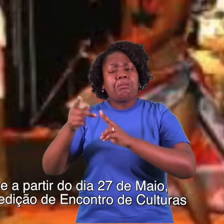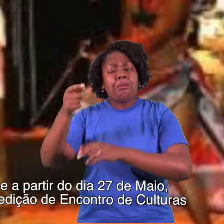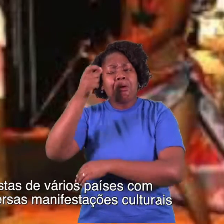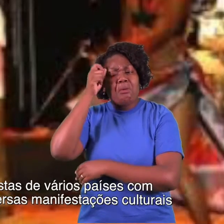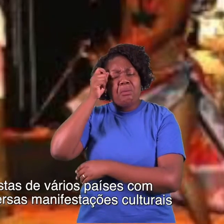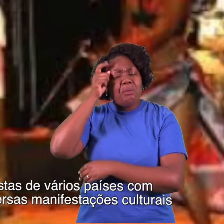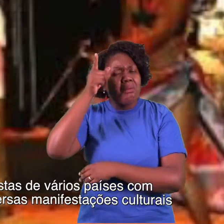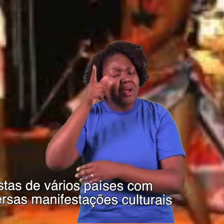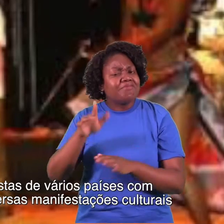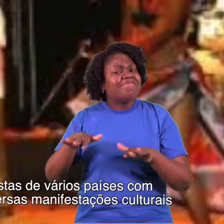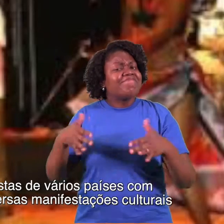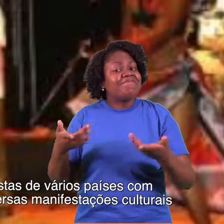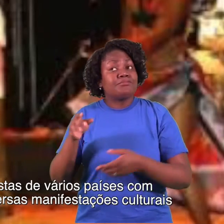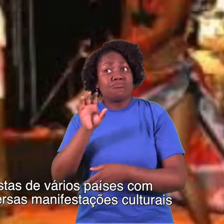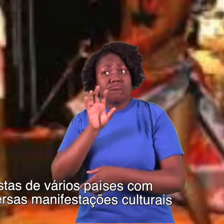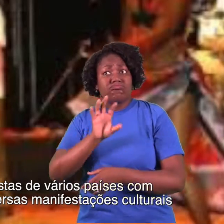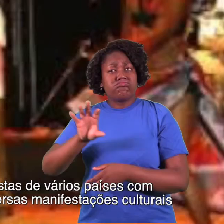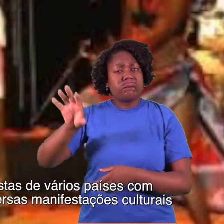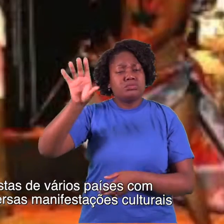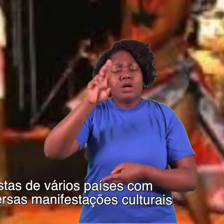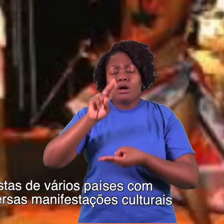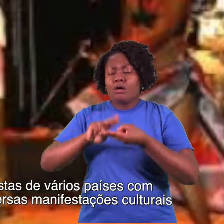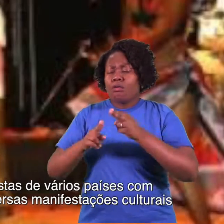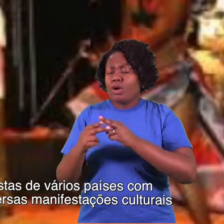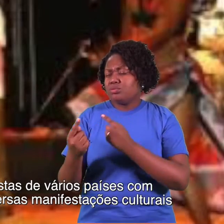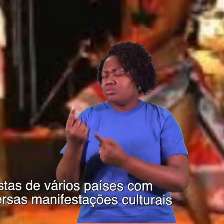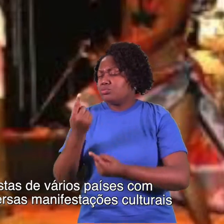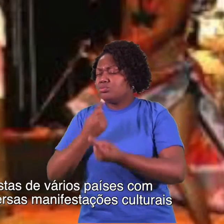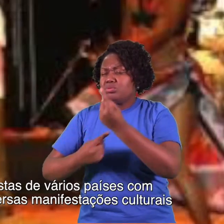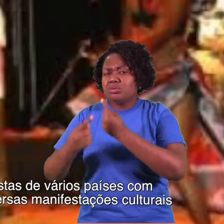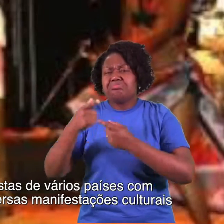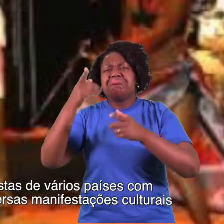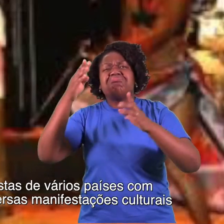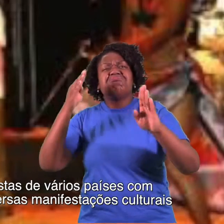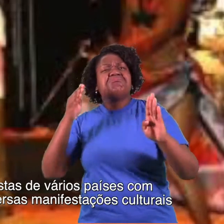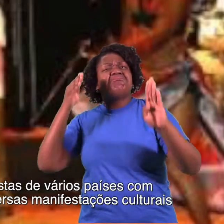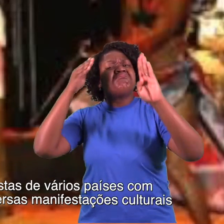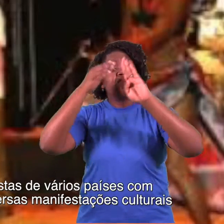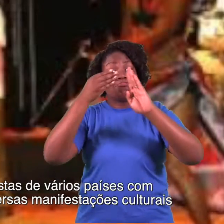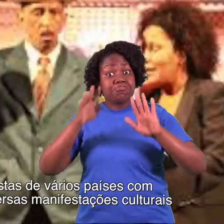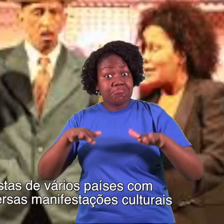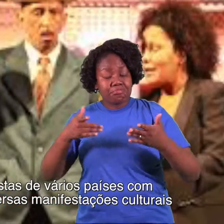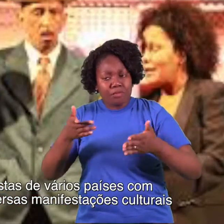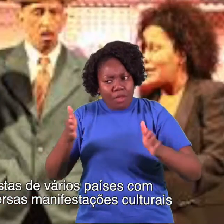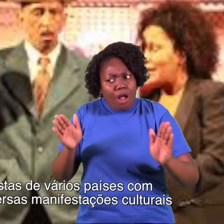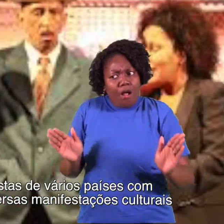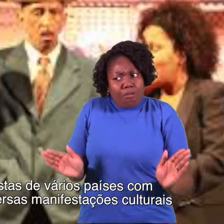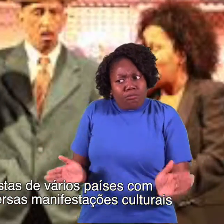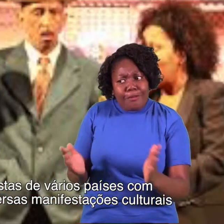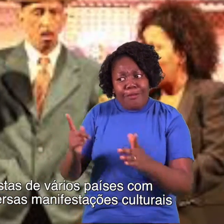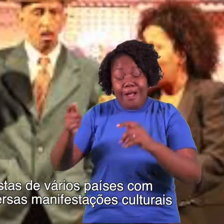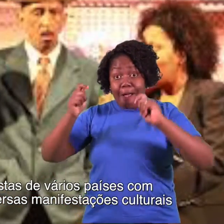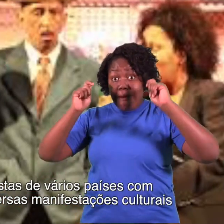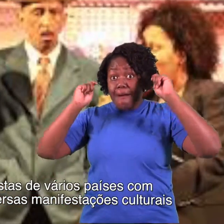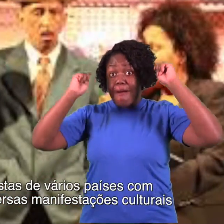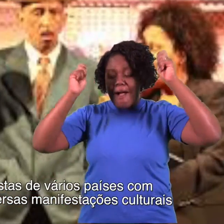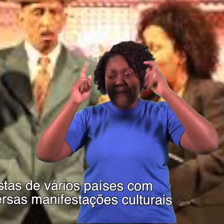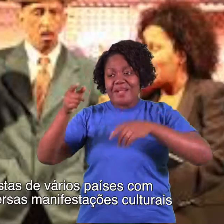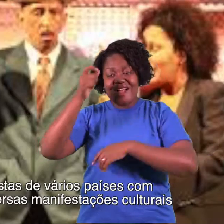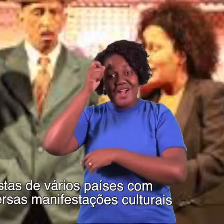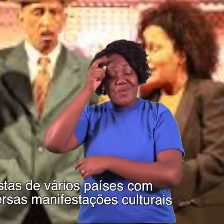de Culturas. O evento vai reunir artistas de vários países com o objetivo de promover diversas